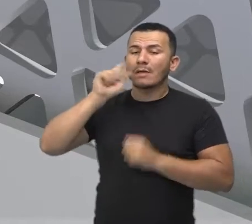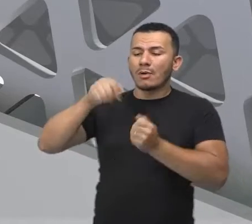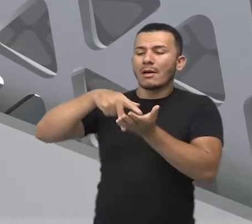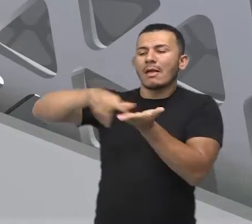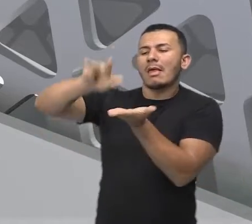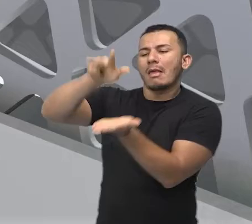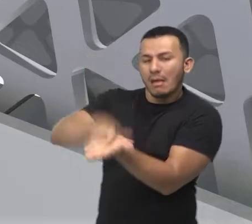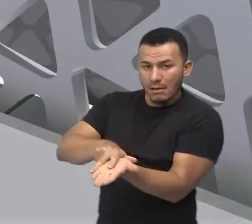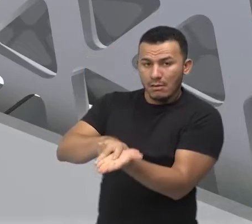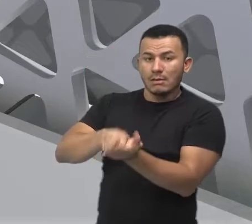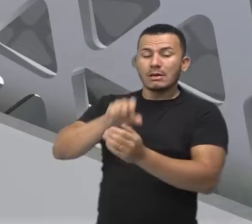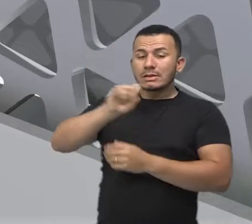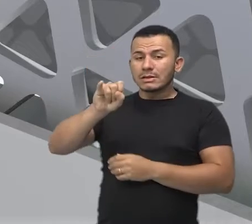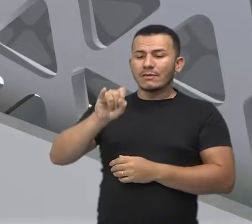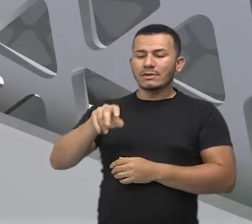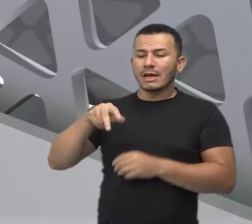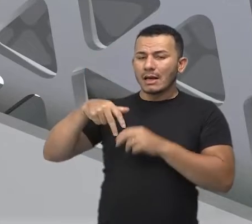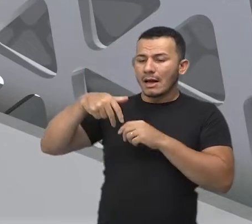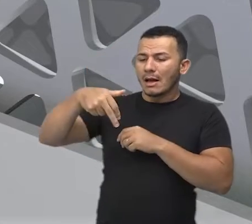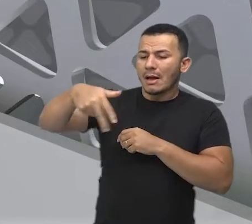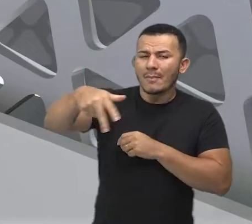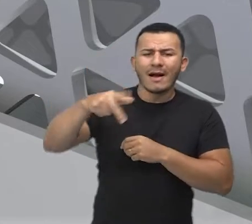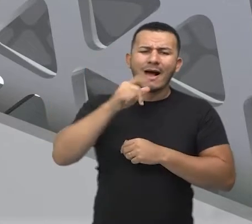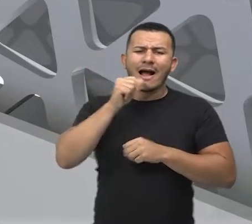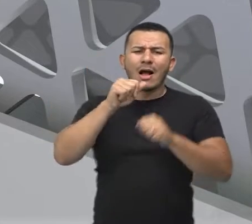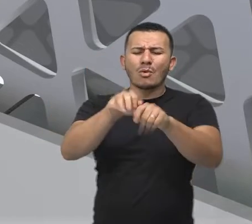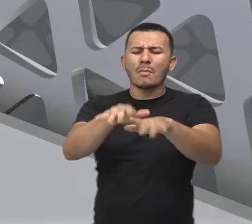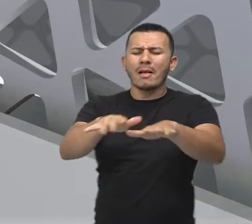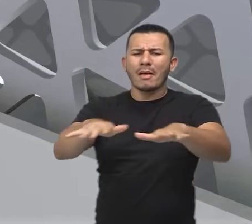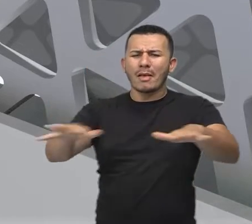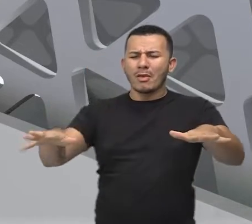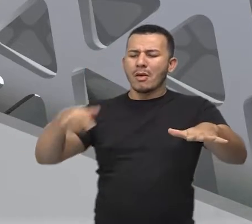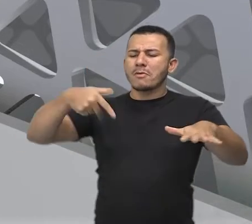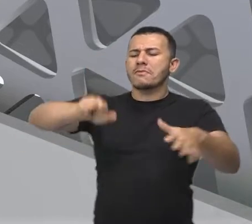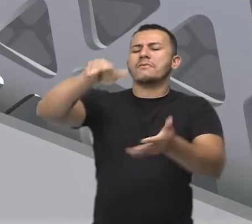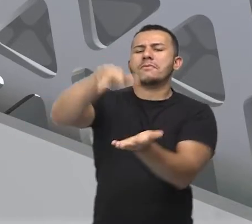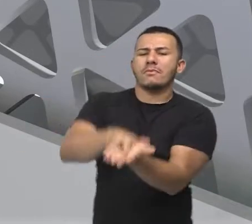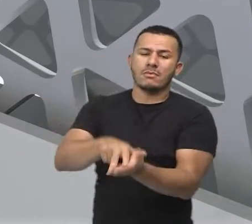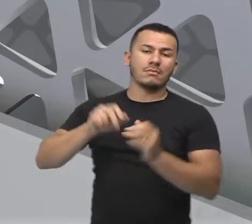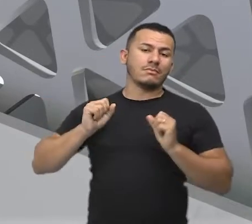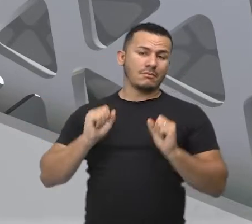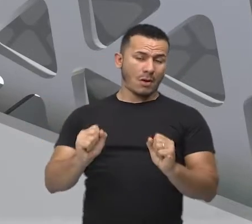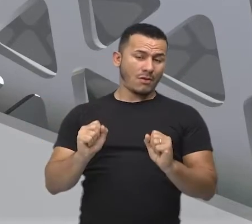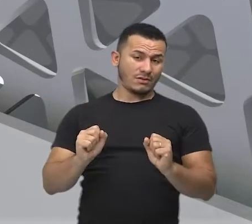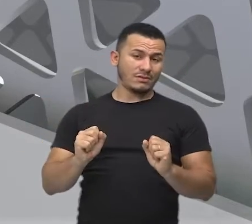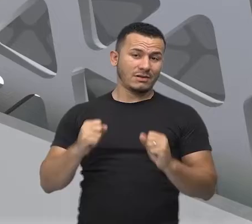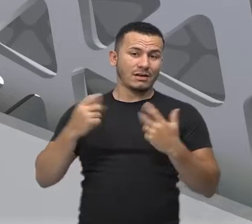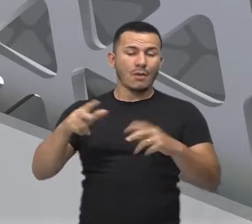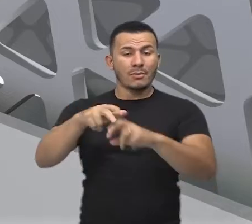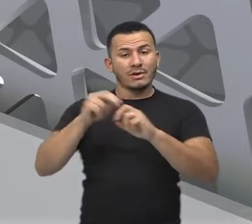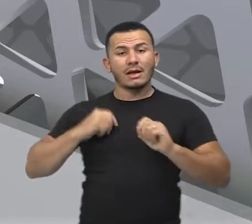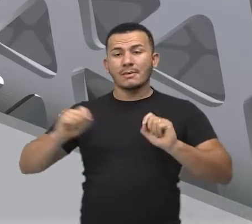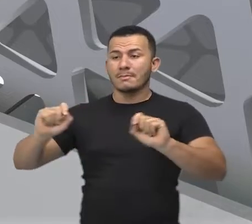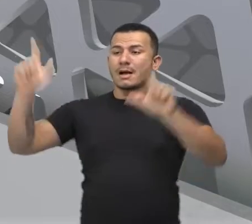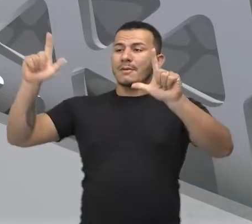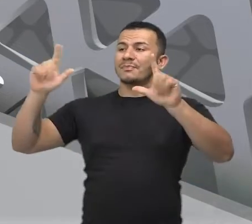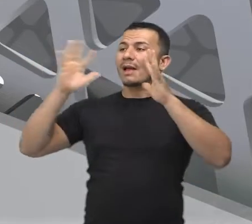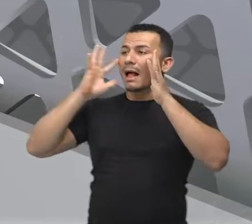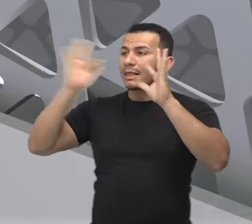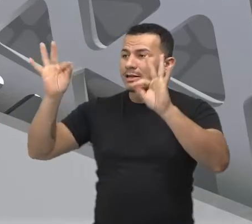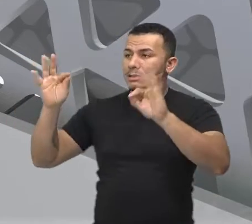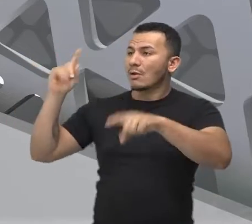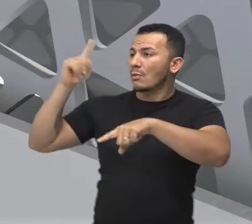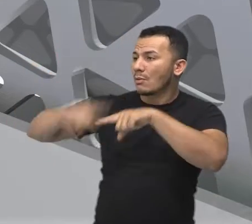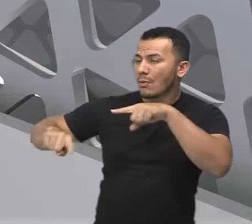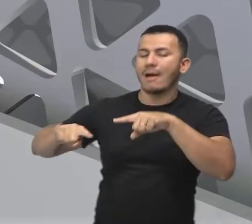você sabe que se você passar naquele local molhado, naquele pátio, você pode escorregar e cair. Então, observem que essa placa